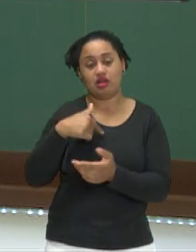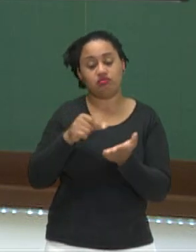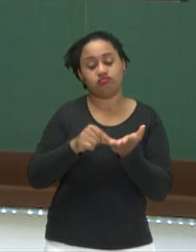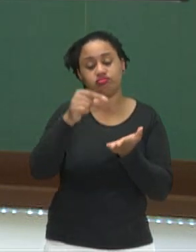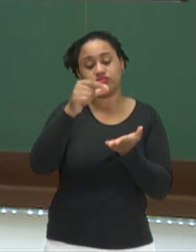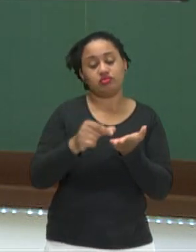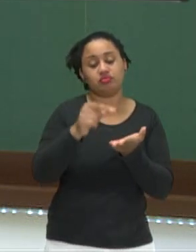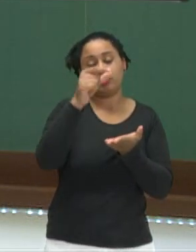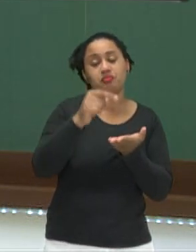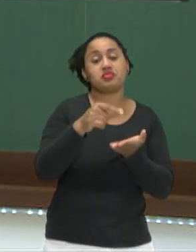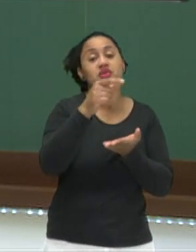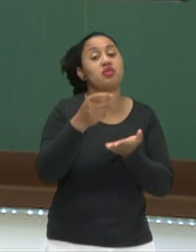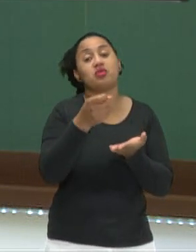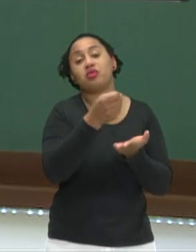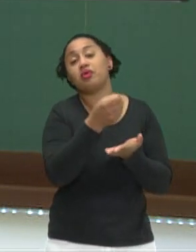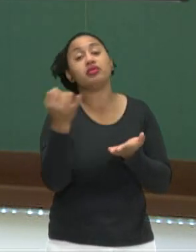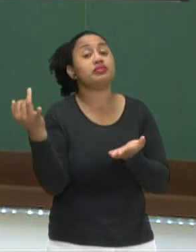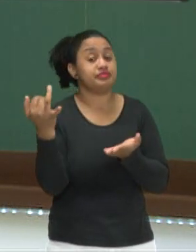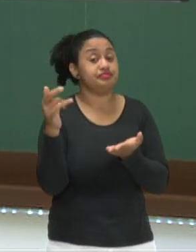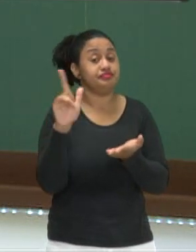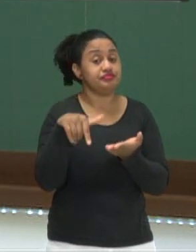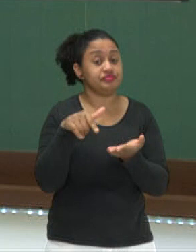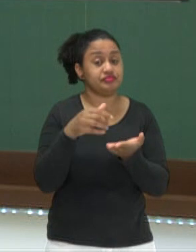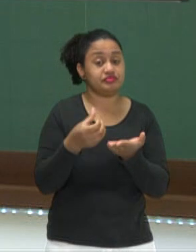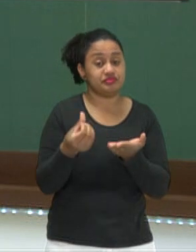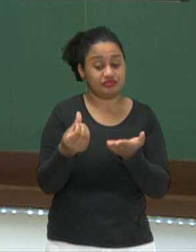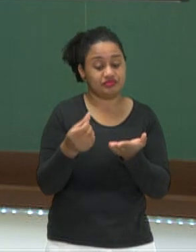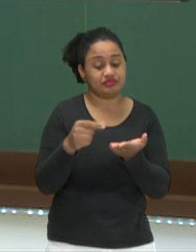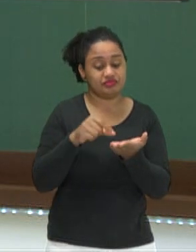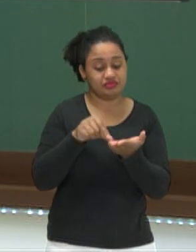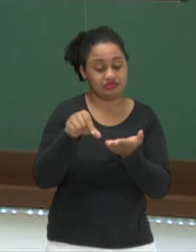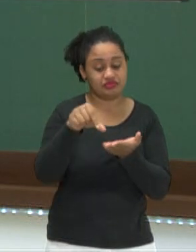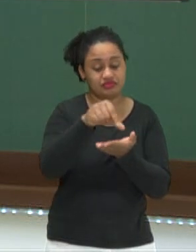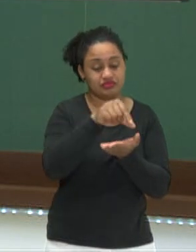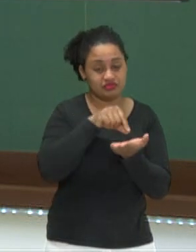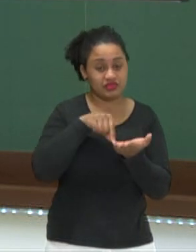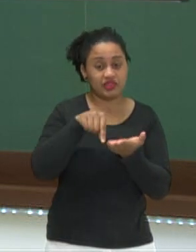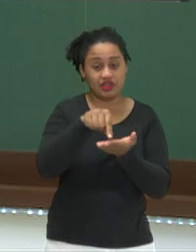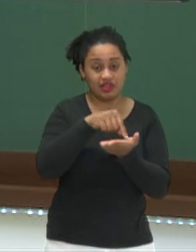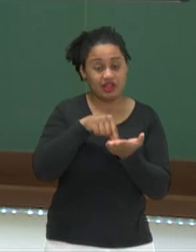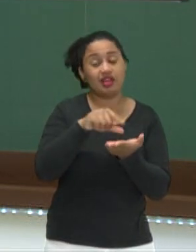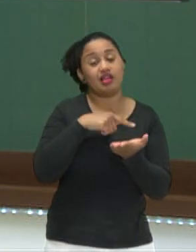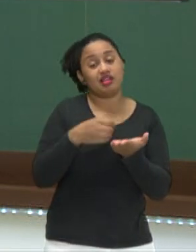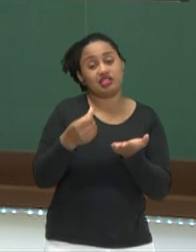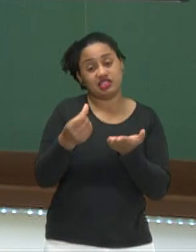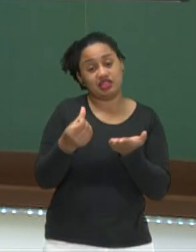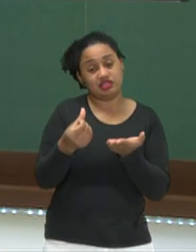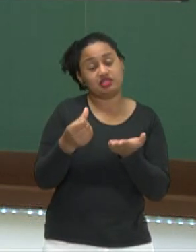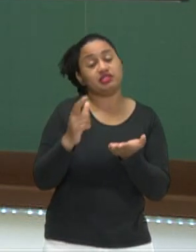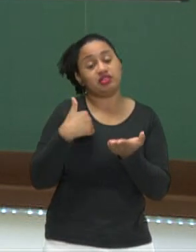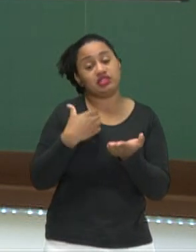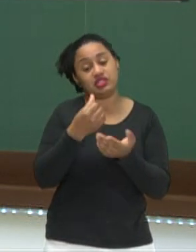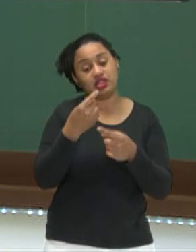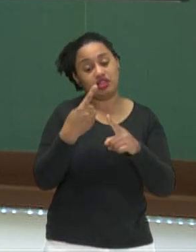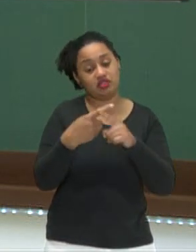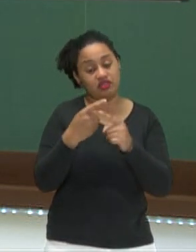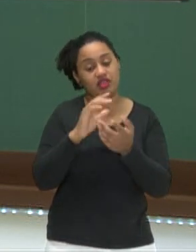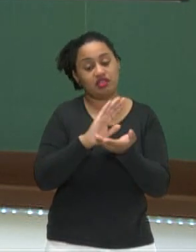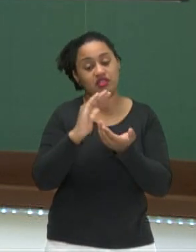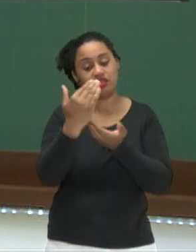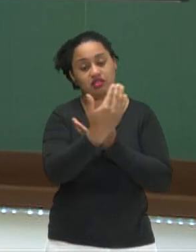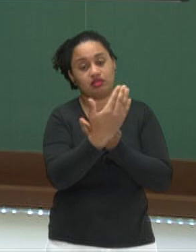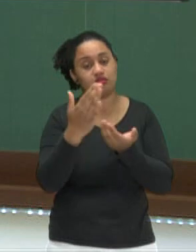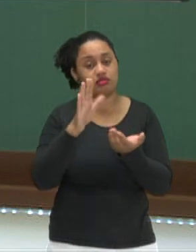quantas formas nós vamos ter que vai ser paralelogramos ali? Nós vamos ter 6, né? Então, vou ter que multiplicar 6 vezes a área